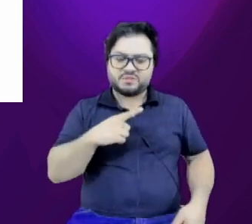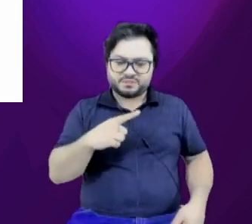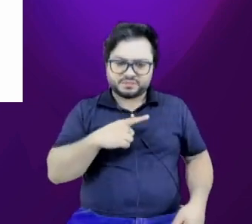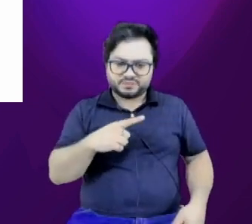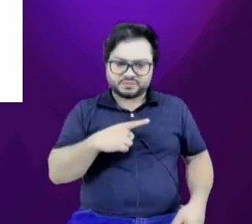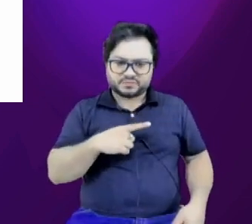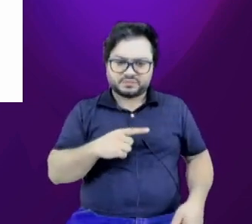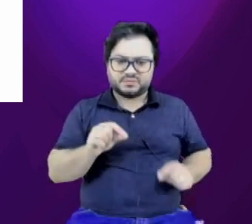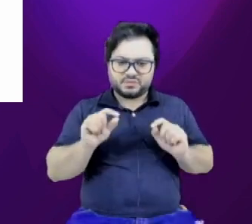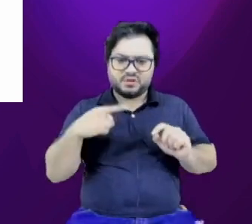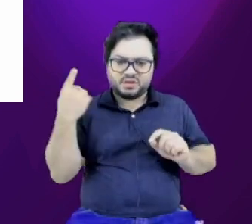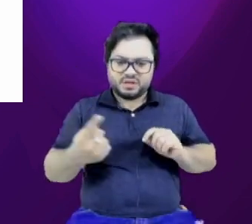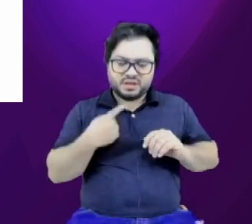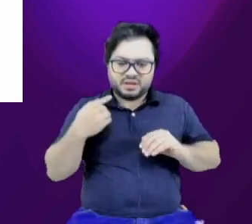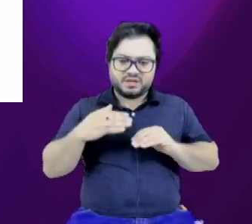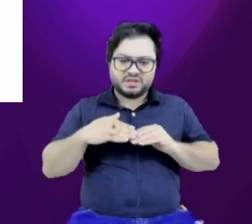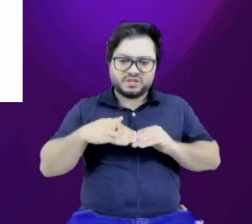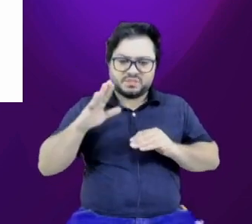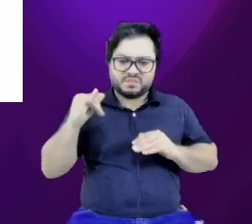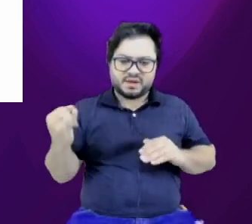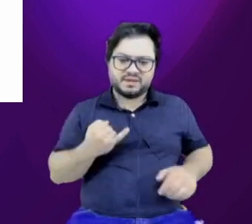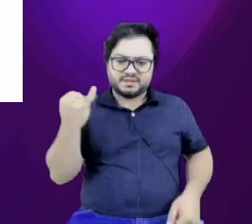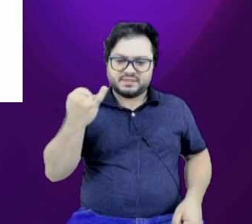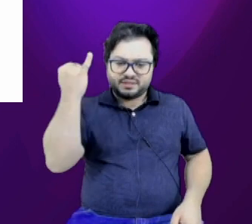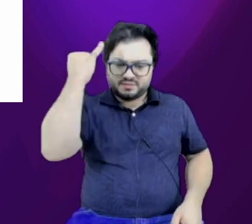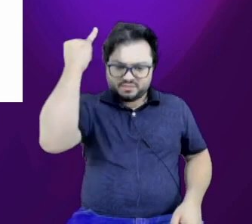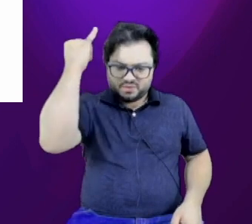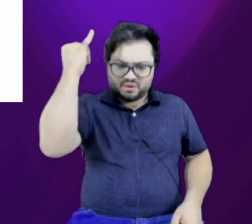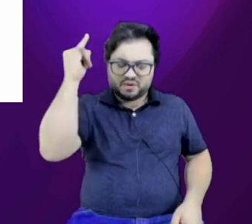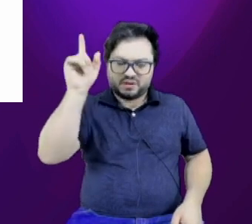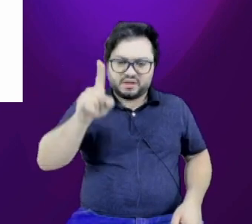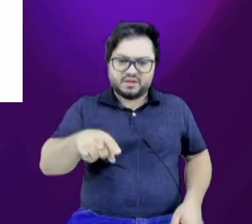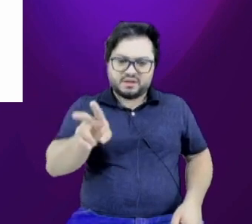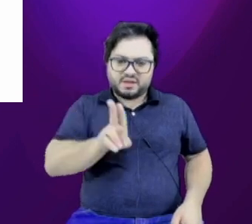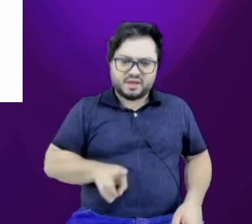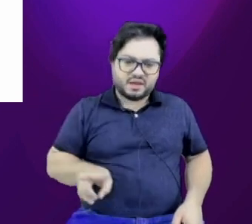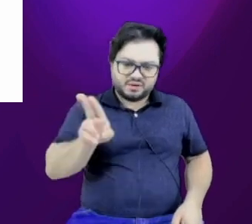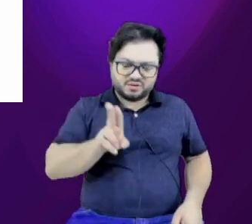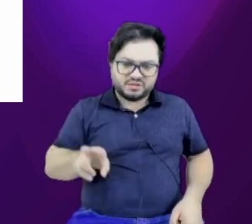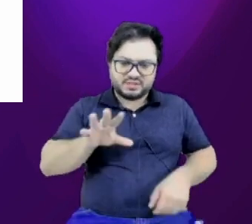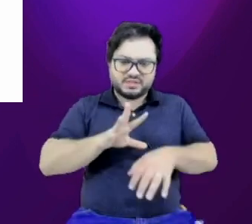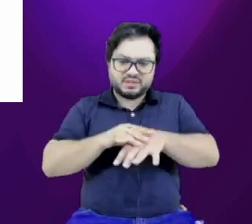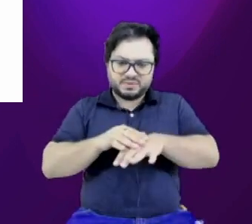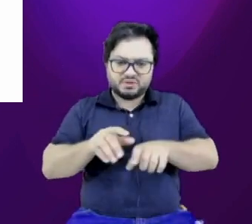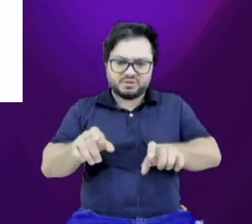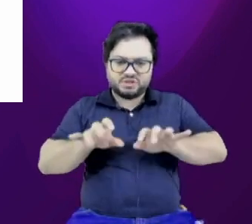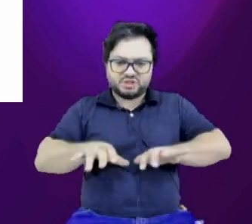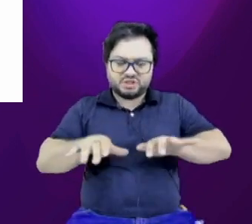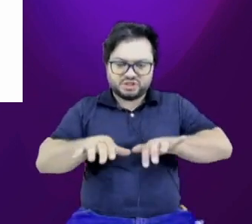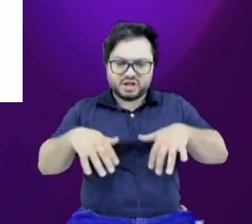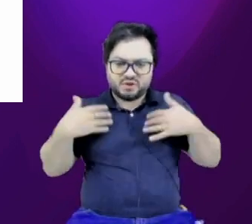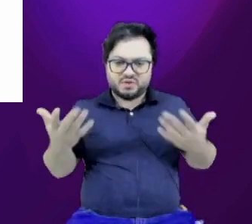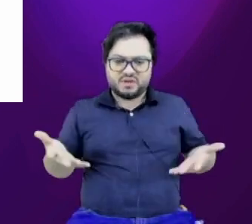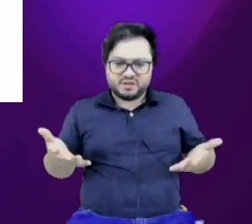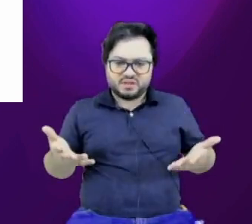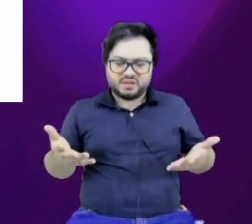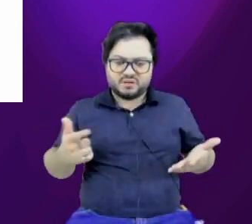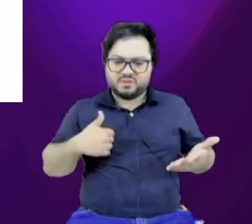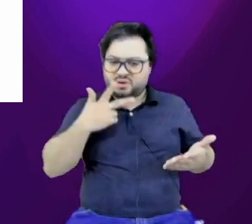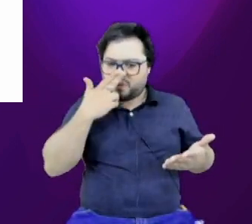o que mais importa, que seja a utilização da patologia digital. Então, eu acho que é isso